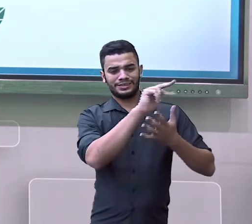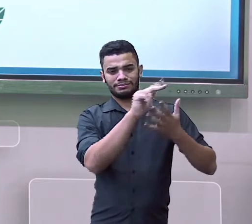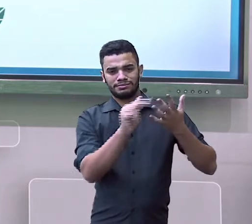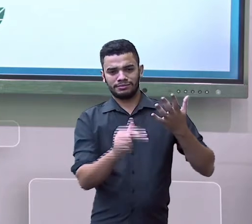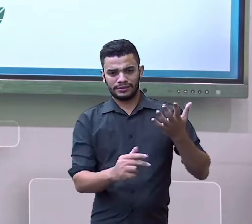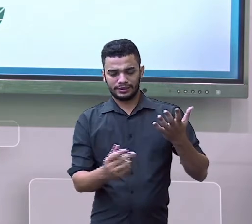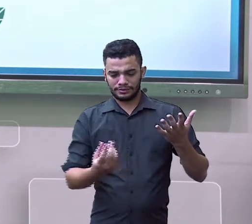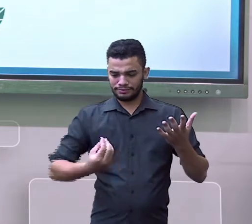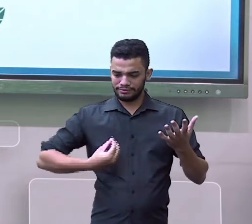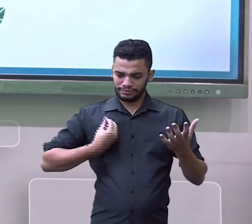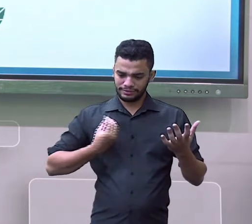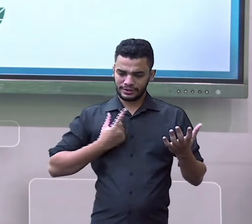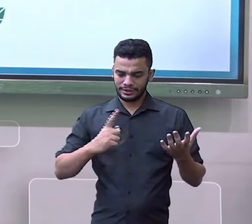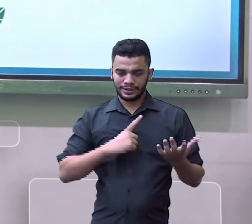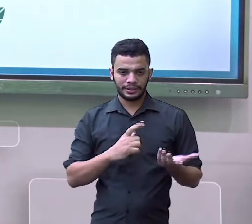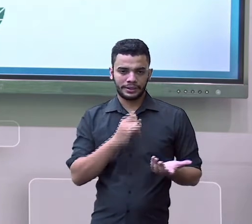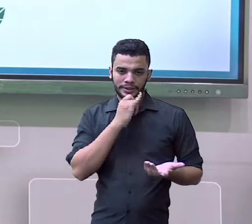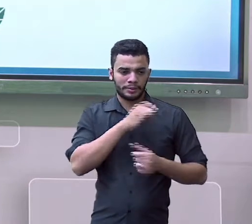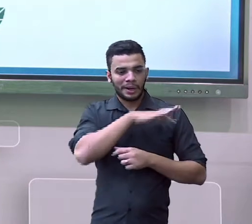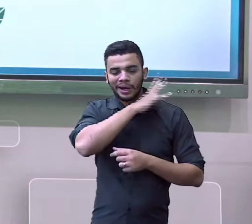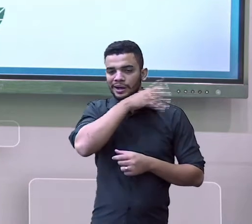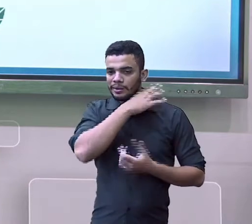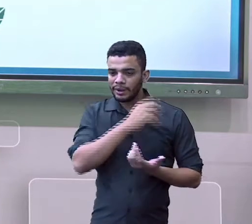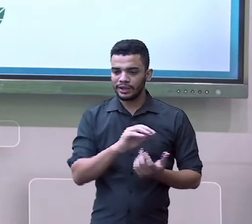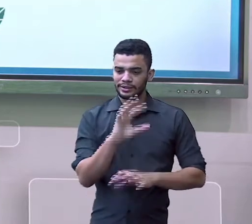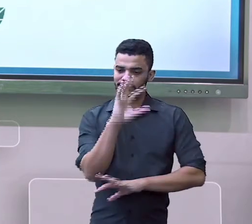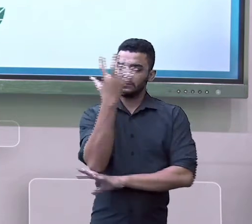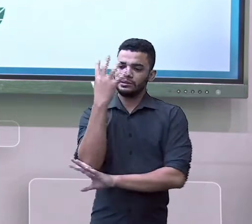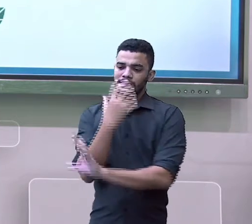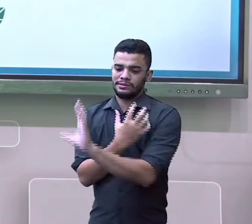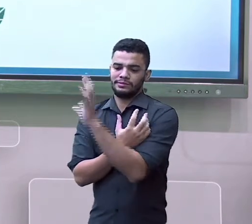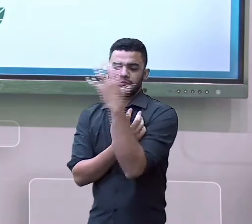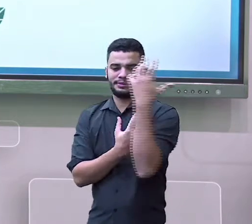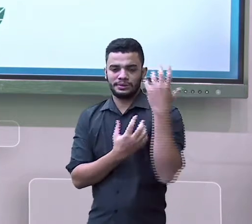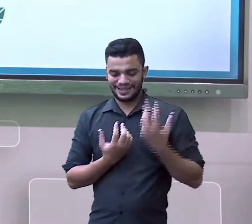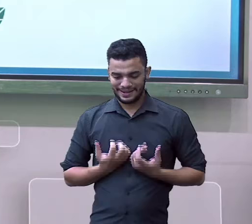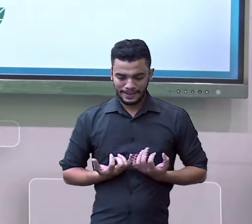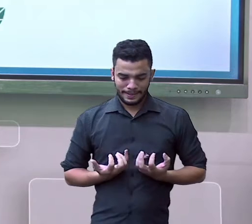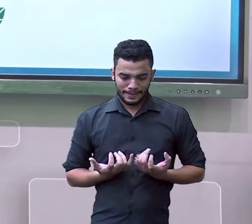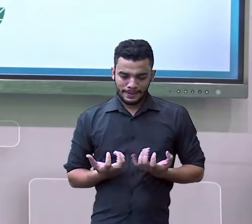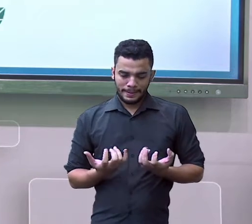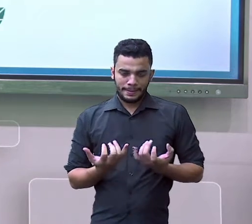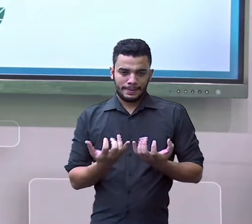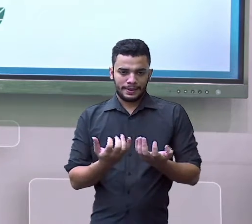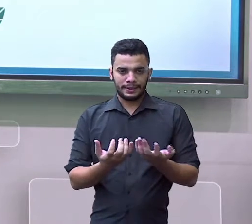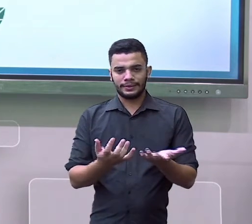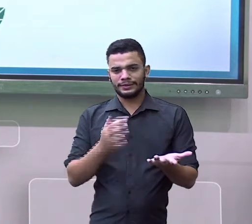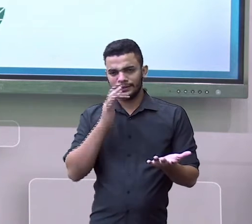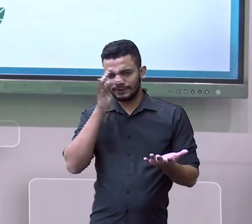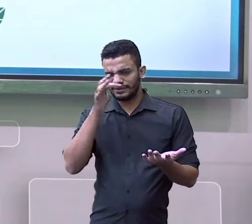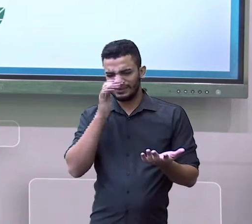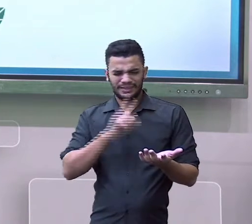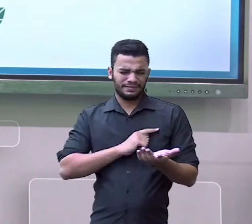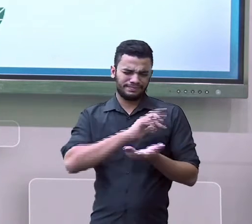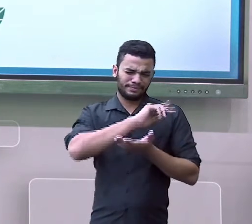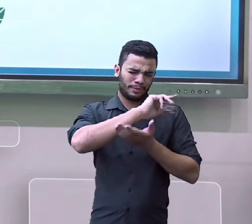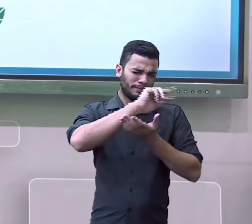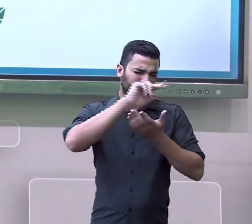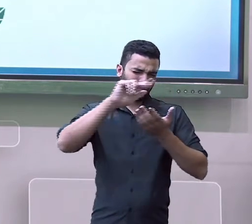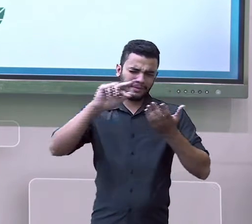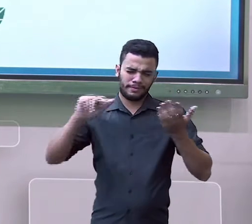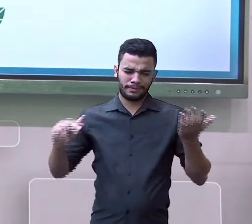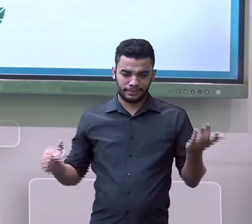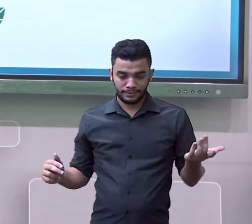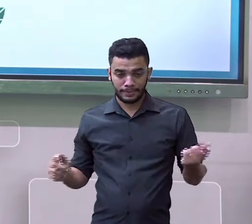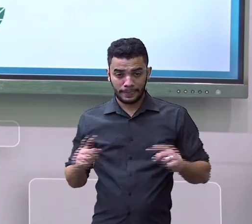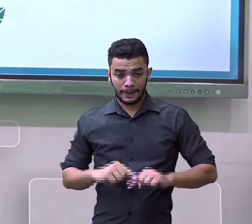animais, vegetais, plantas e que existem no mundo, ela é muito grande, ela é imensa e